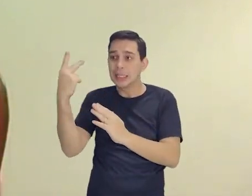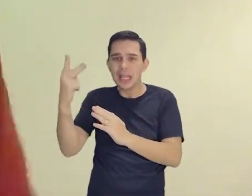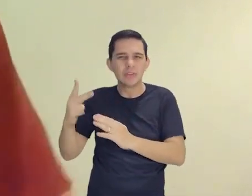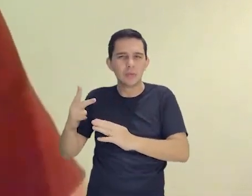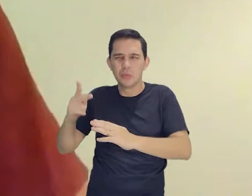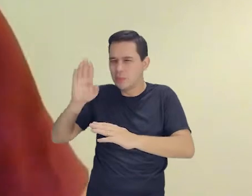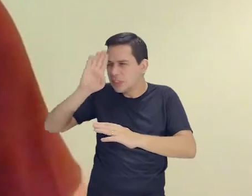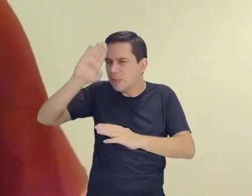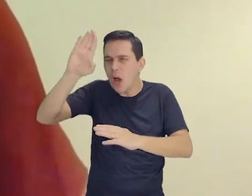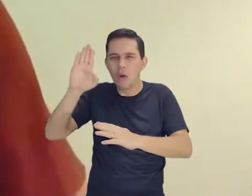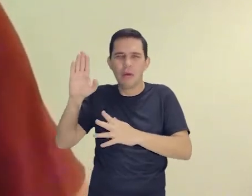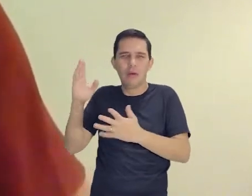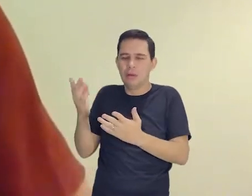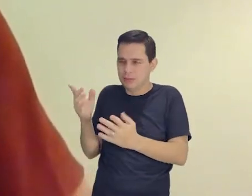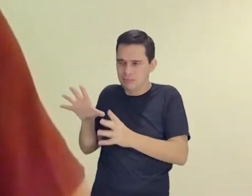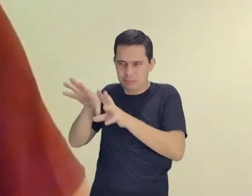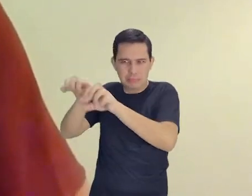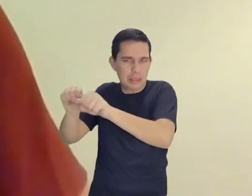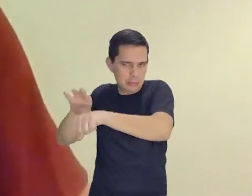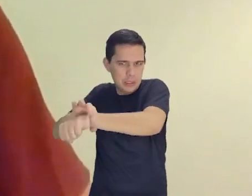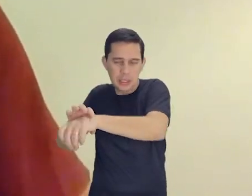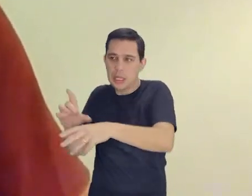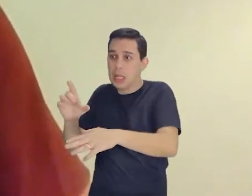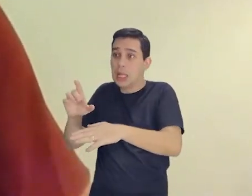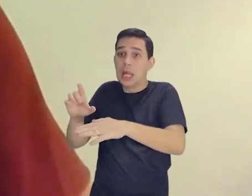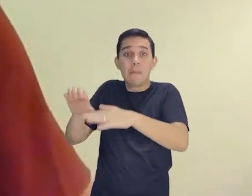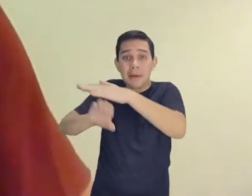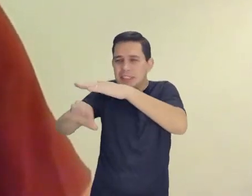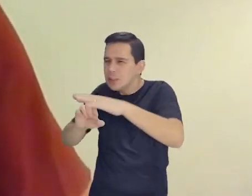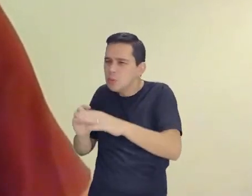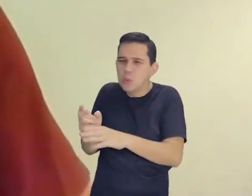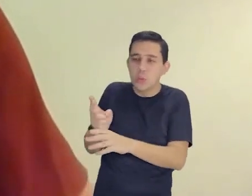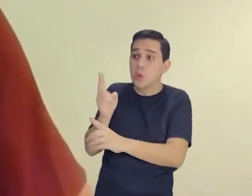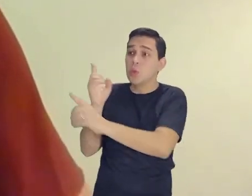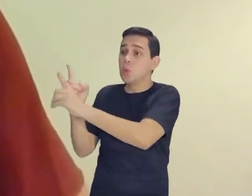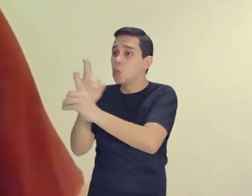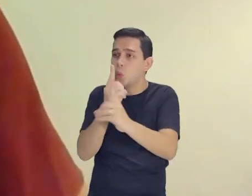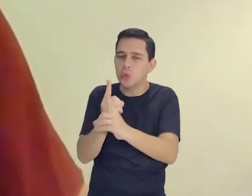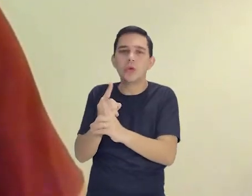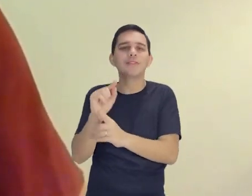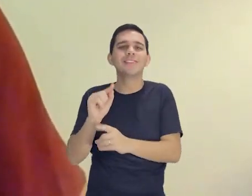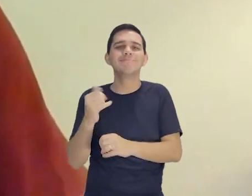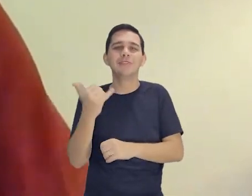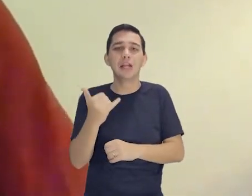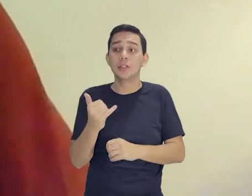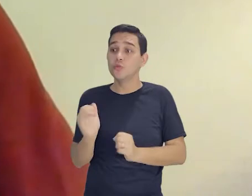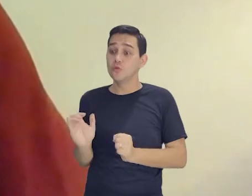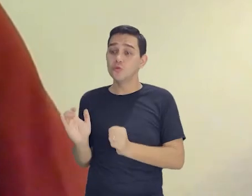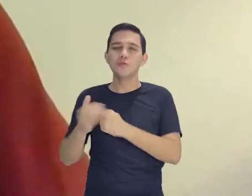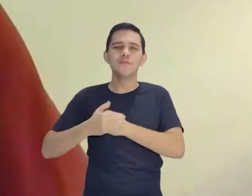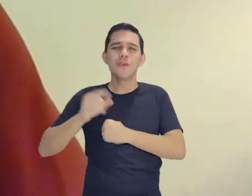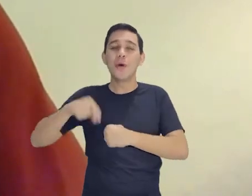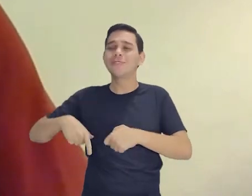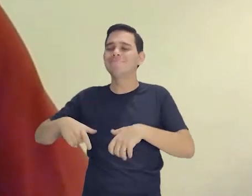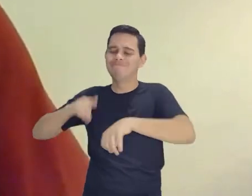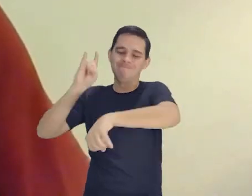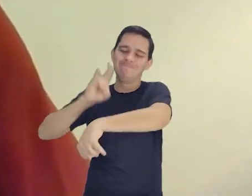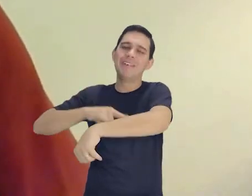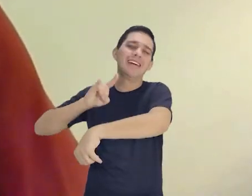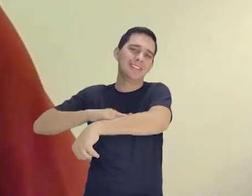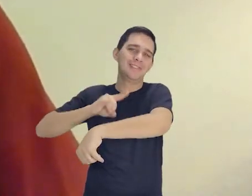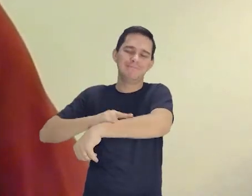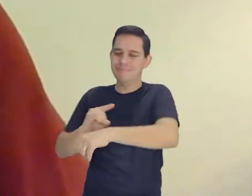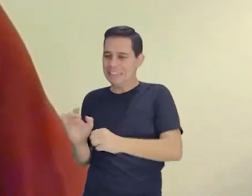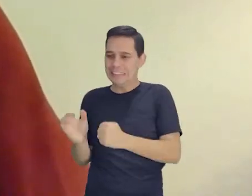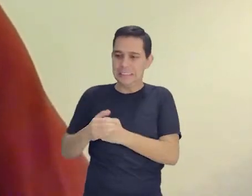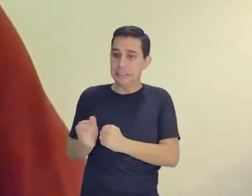empresa, os celulares foram encontrados escondidos atrás do vaso sanitário do banheiro